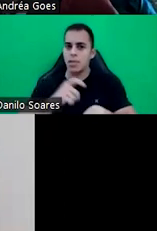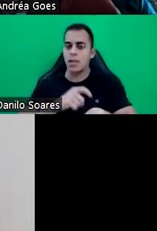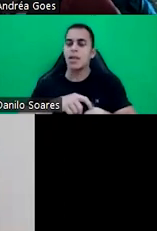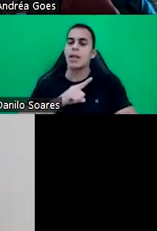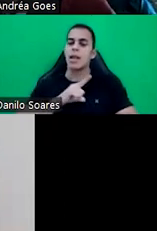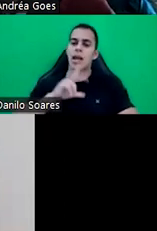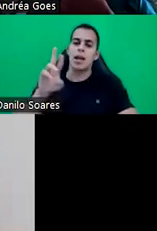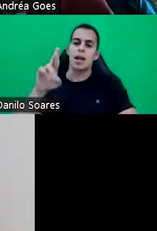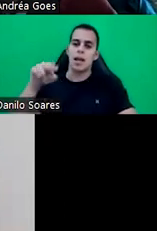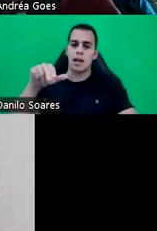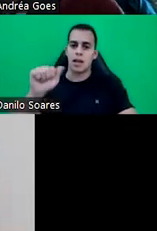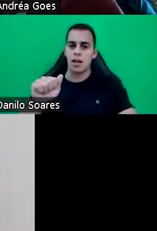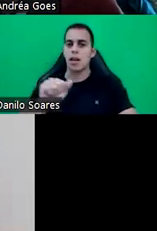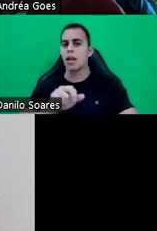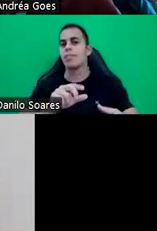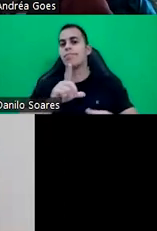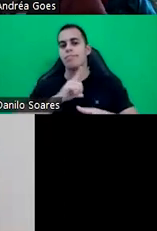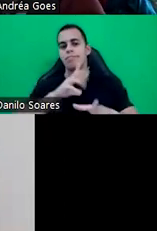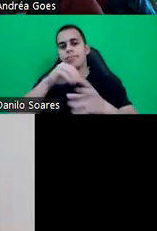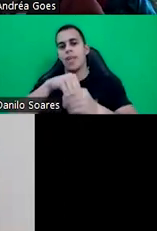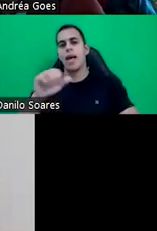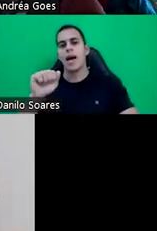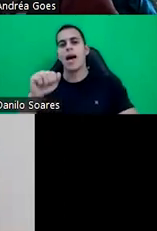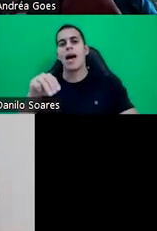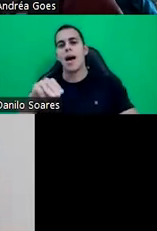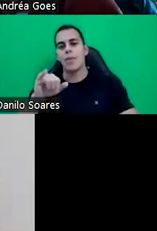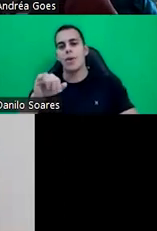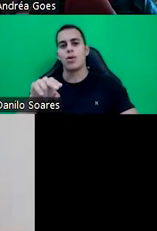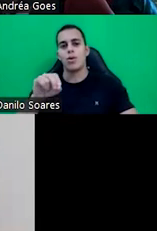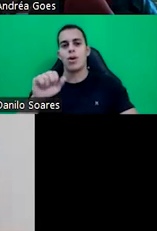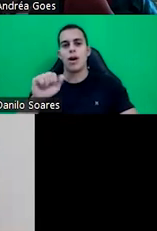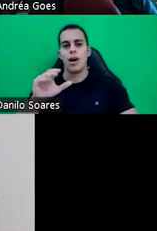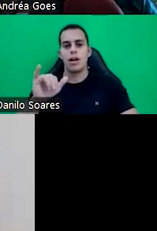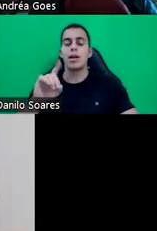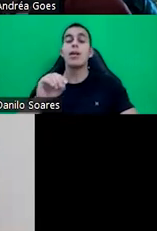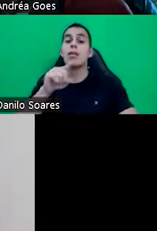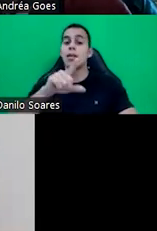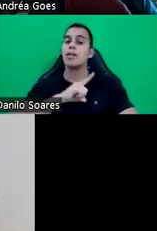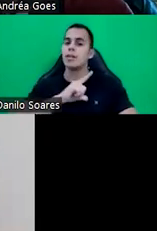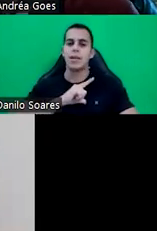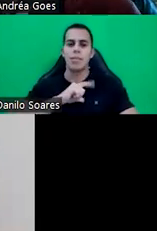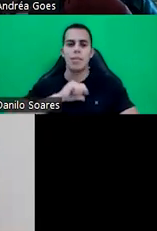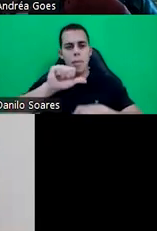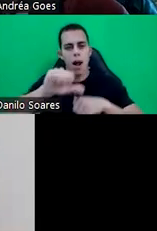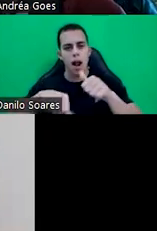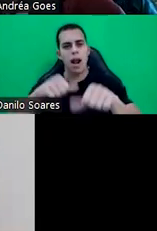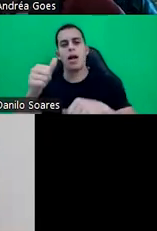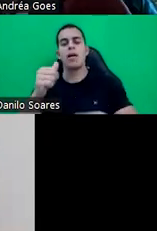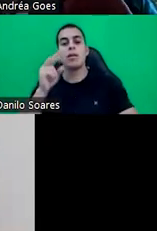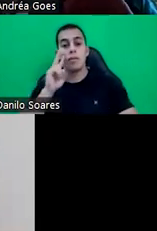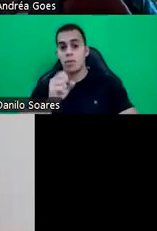RNAs transportadores com seus aminoácidos, e aí a gente vai formando uma cadeia polipeptídica. Pode